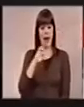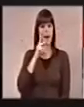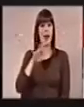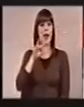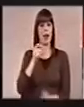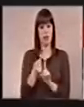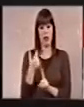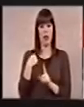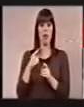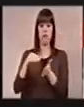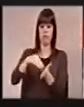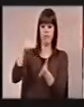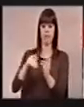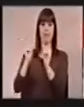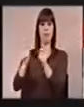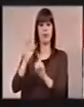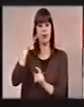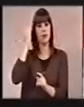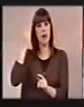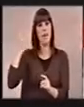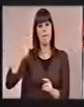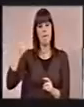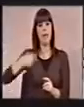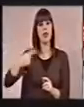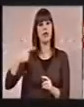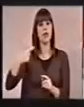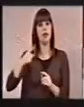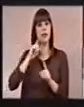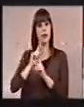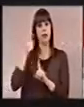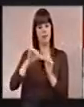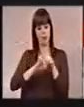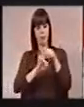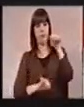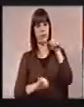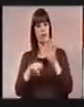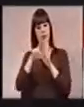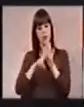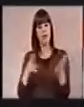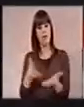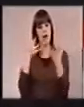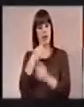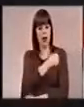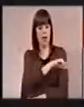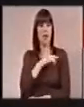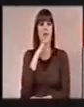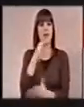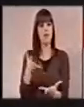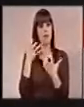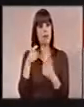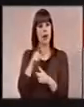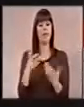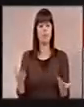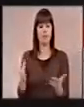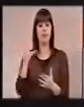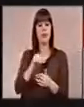a recém-empossada bastonária dos enfermeiros, também quer ver no papel o diploma que regulamente o enfermeiro de família. E